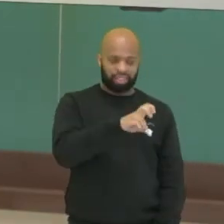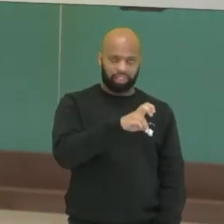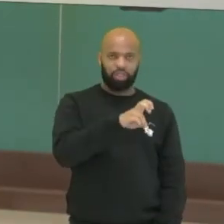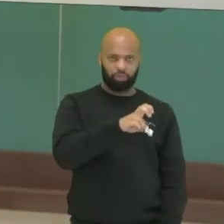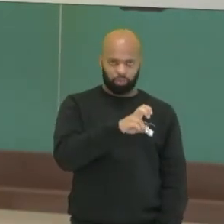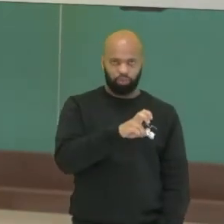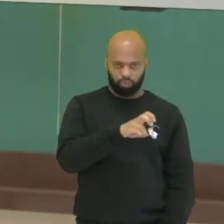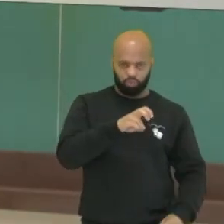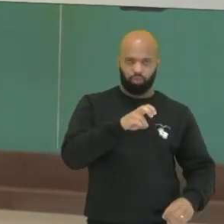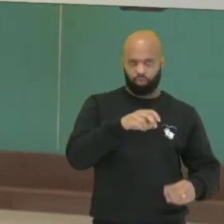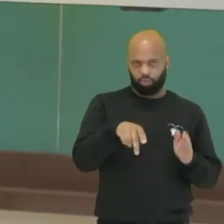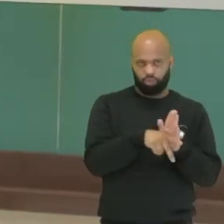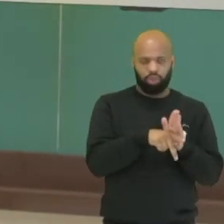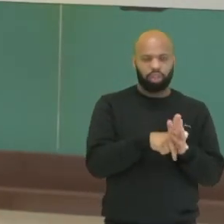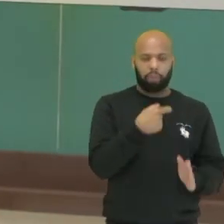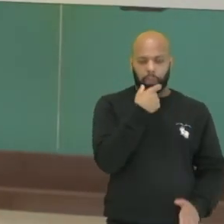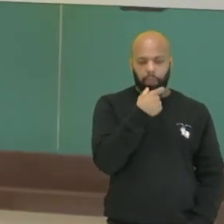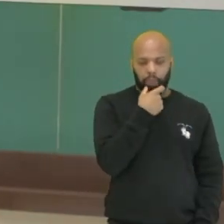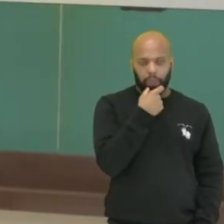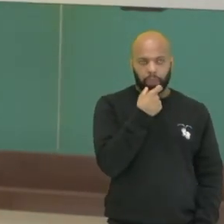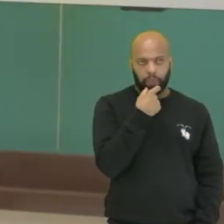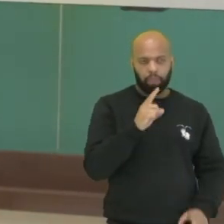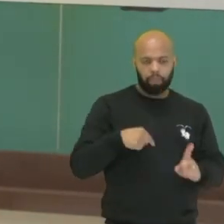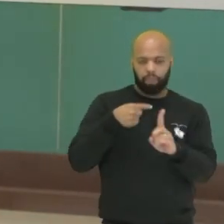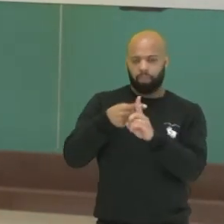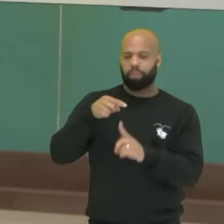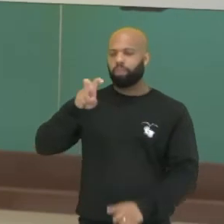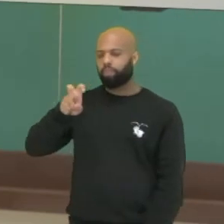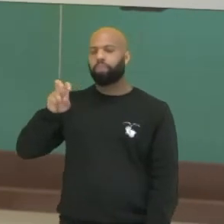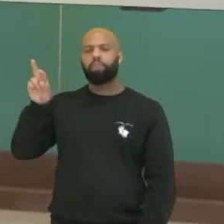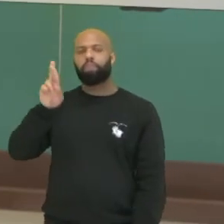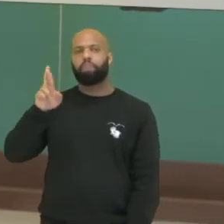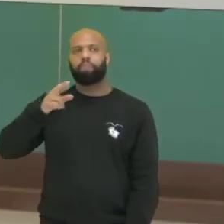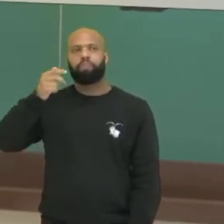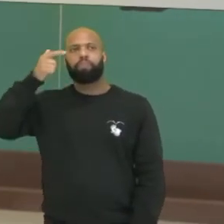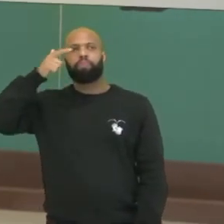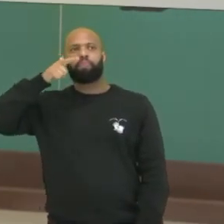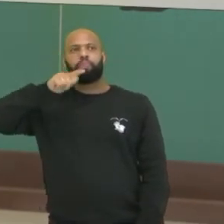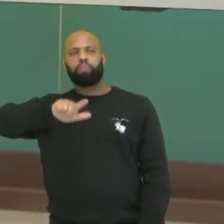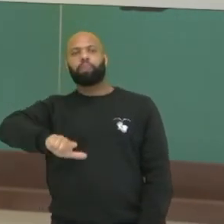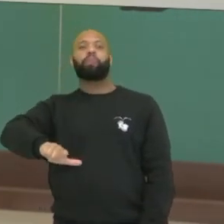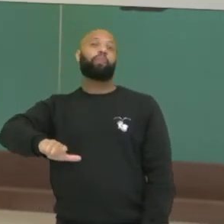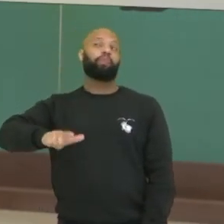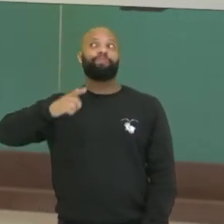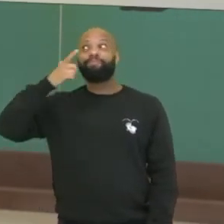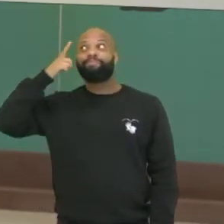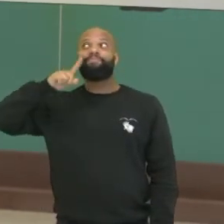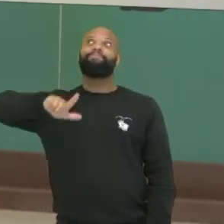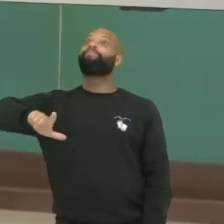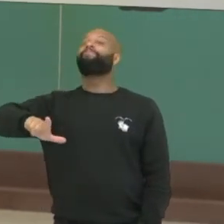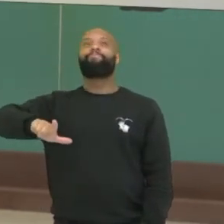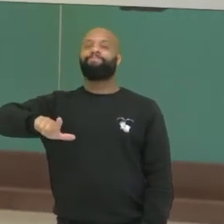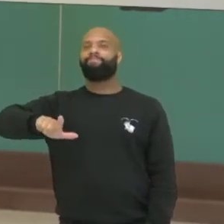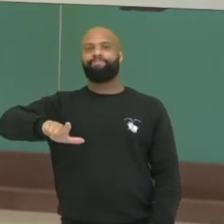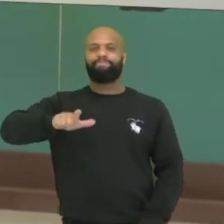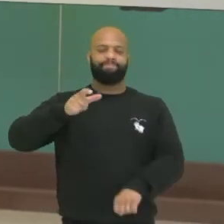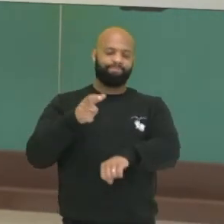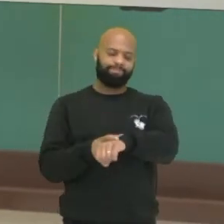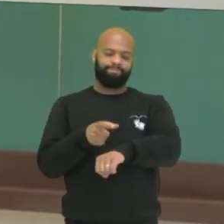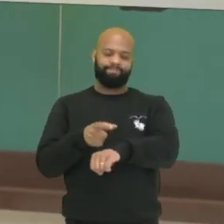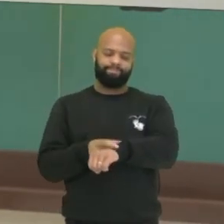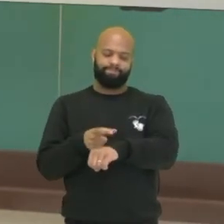bolacha, e daí o que mais? R$ 5,00 se conseguia ganhar o seu